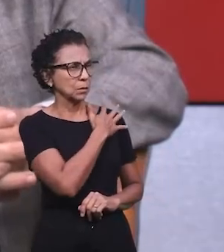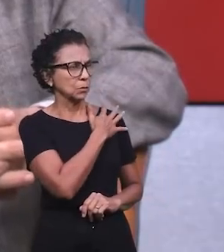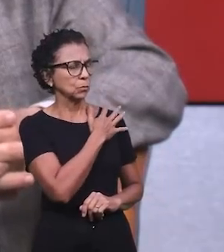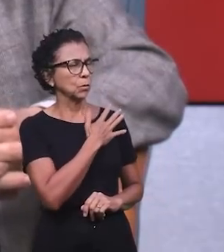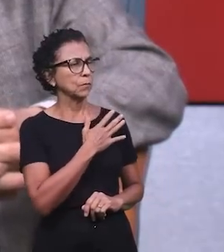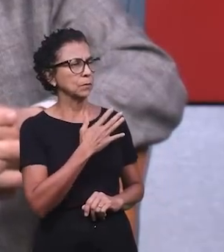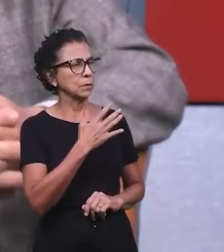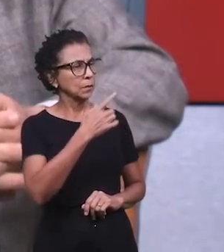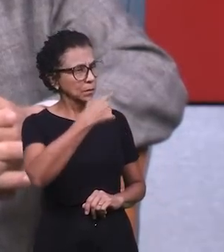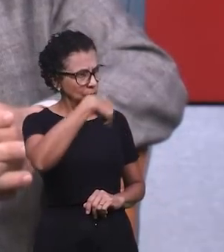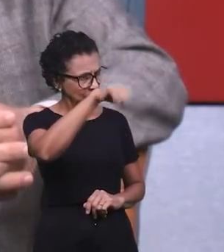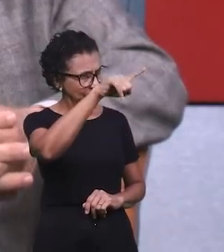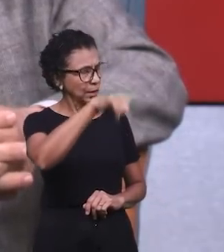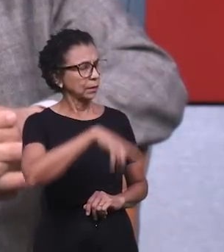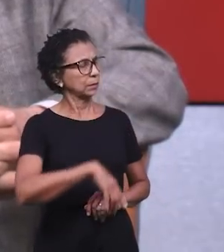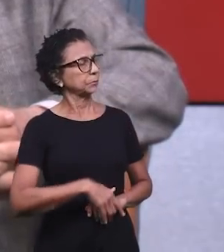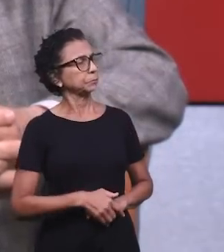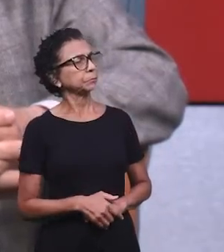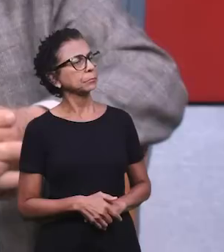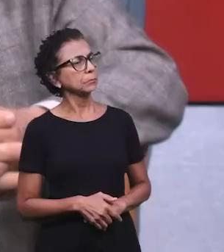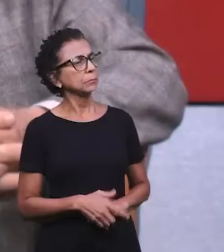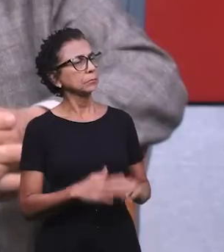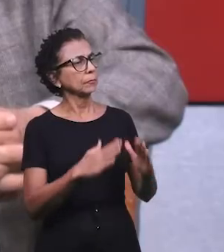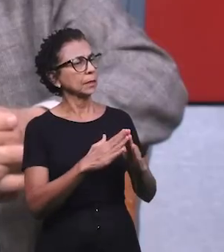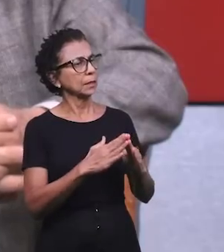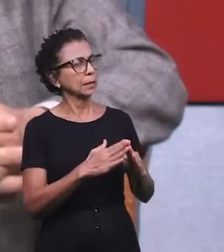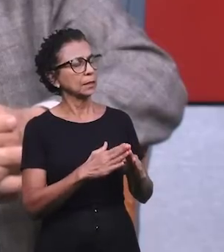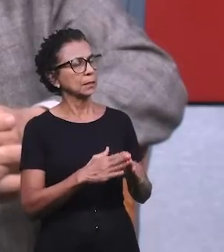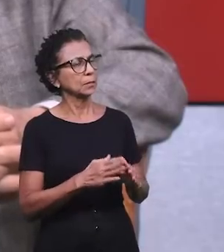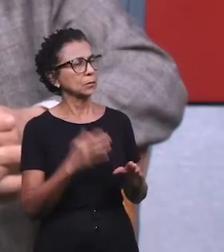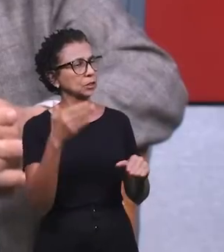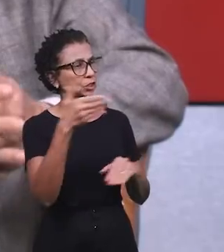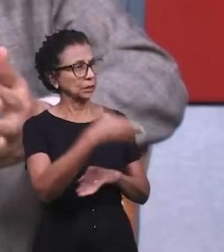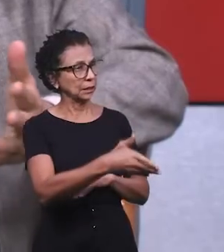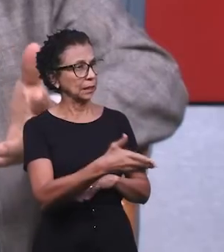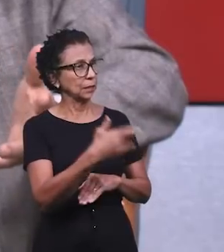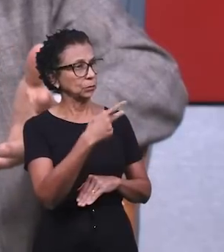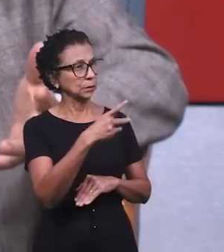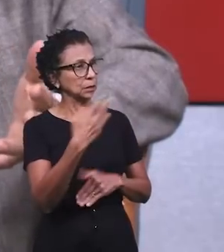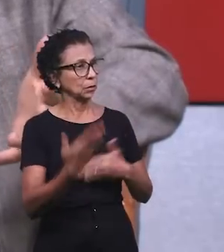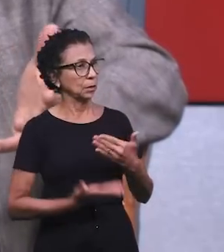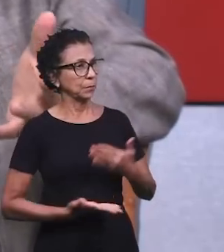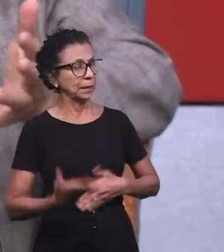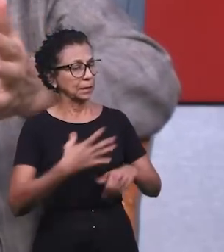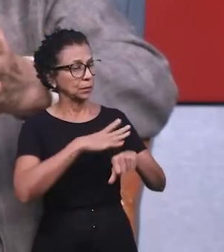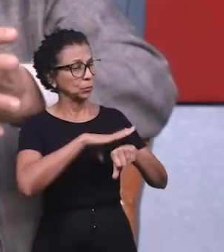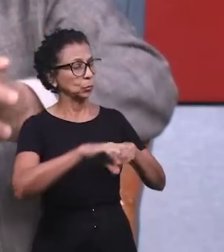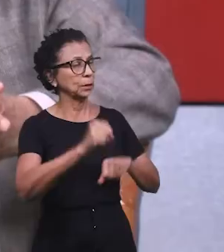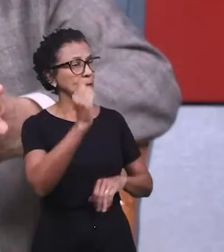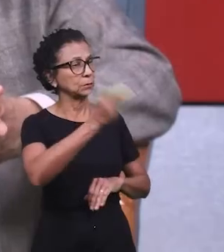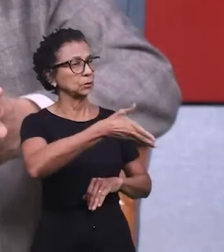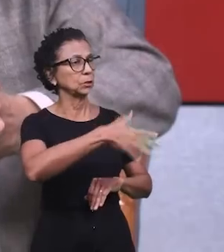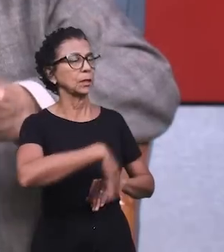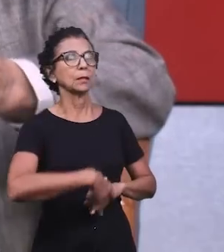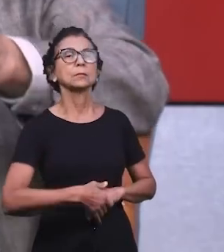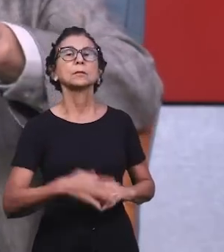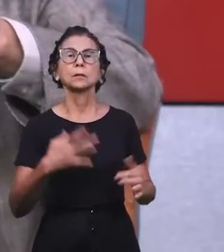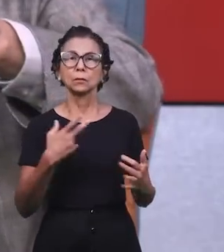o teu criado já está curado. E ele foi, e realmente aconteceu isso.